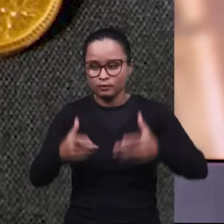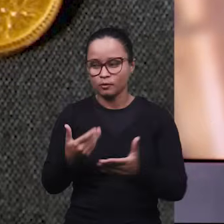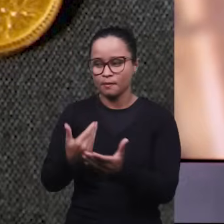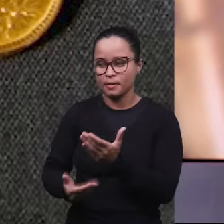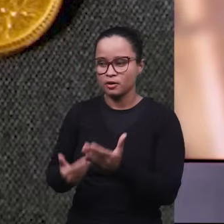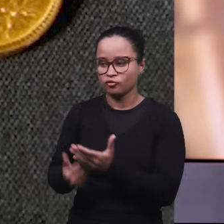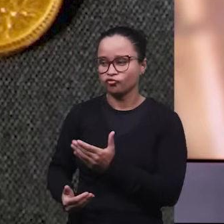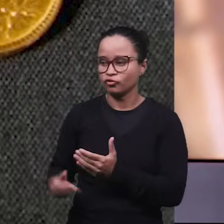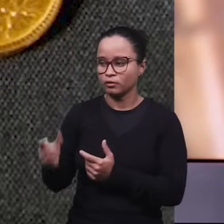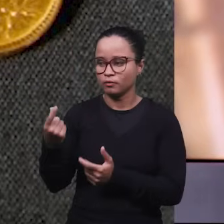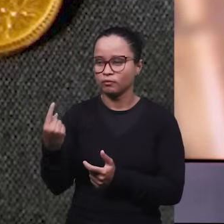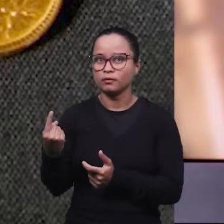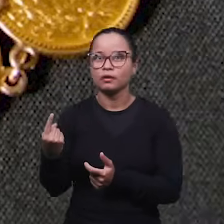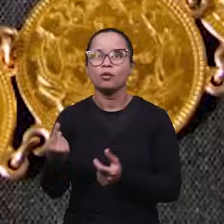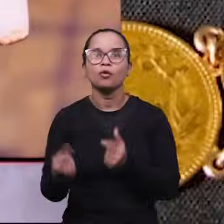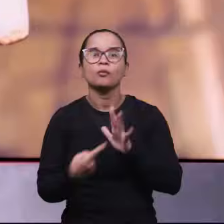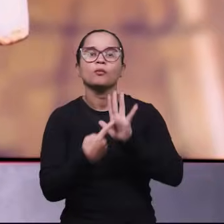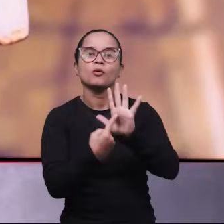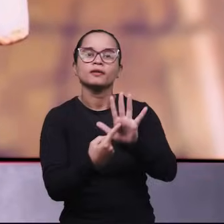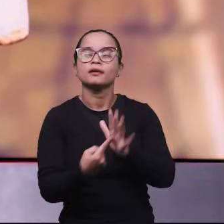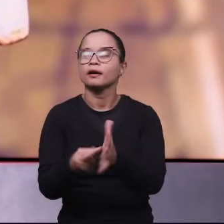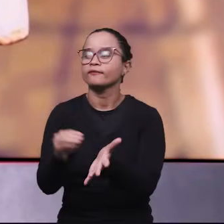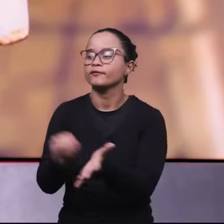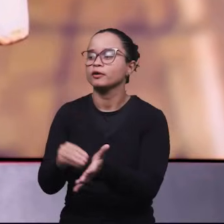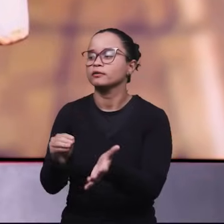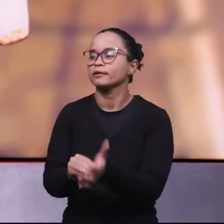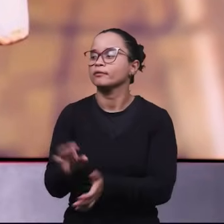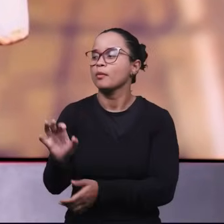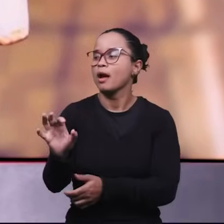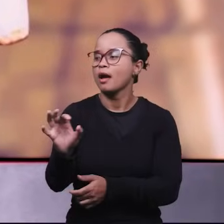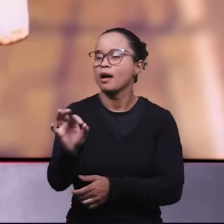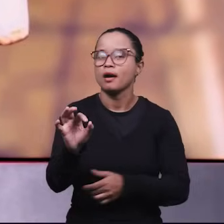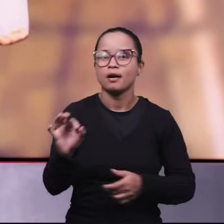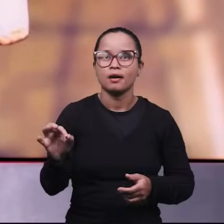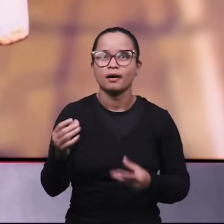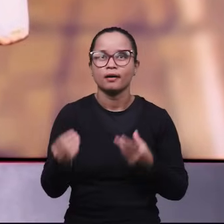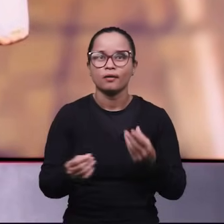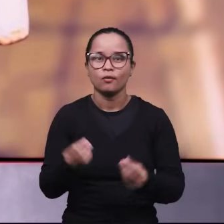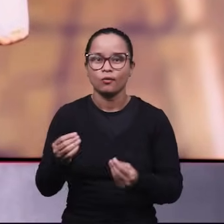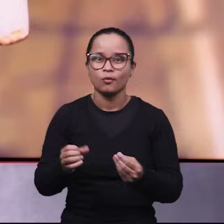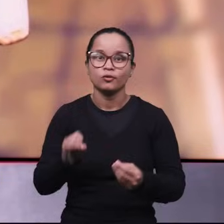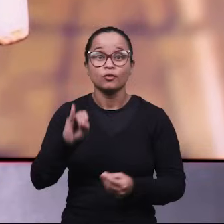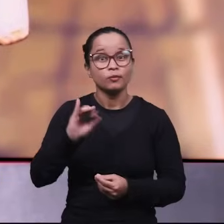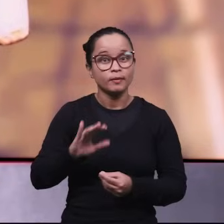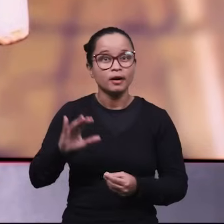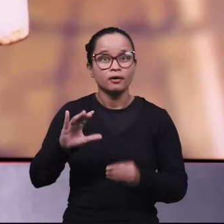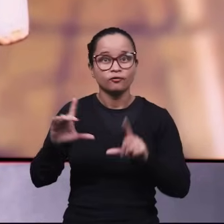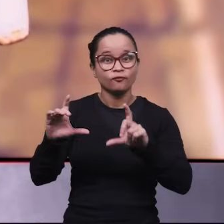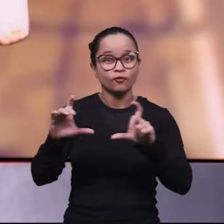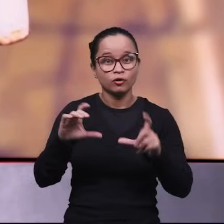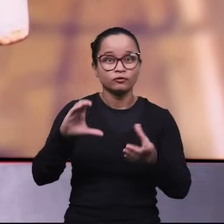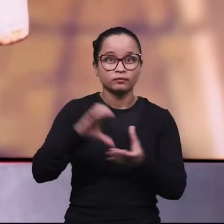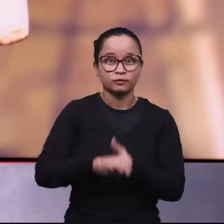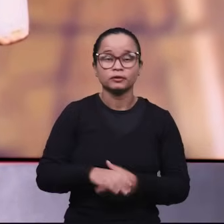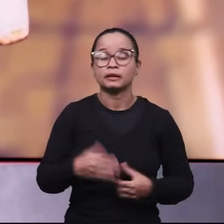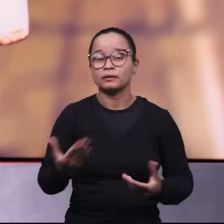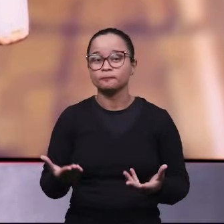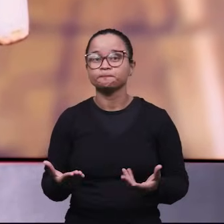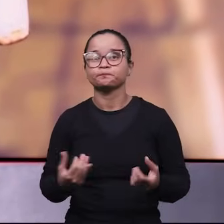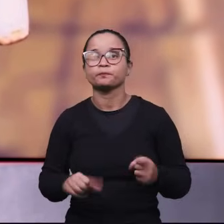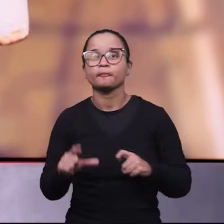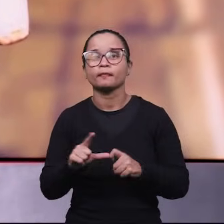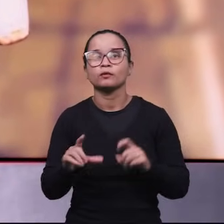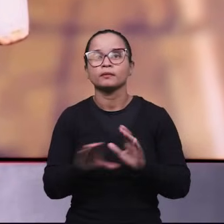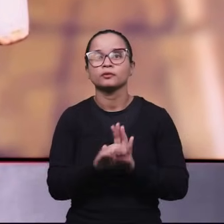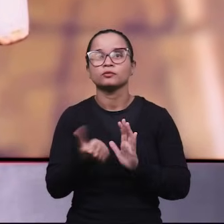é que ia mostrar para as amigas, que faltava uma moeda? Então era como uma foto de casamento. Lucas 15,